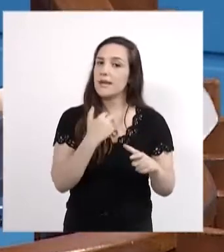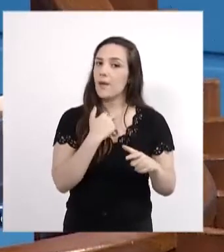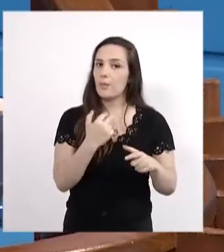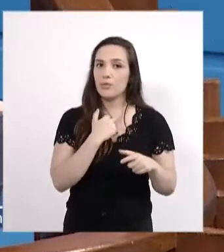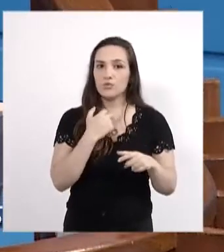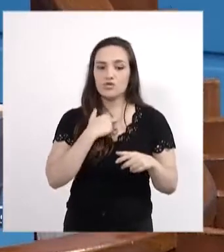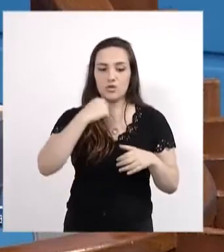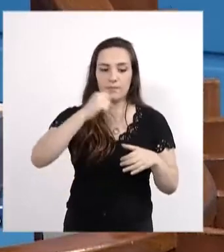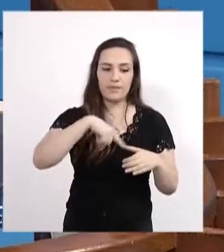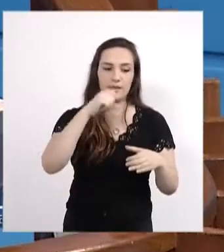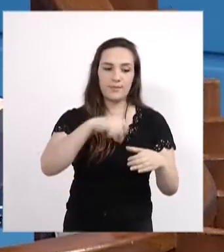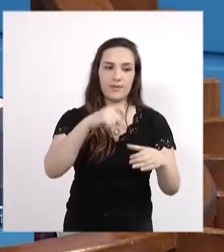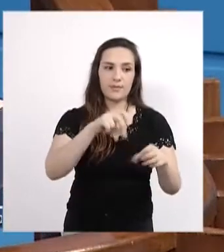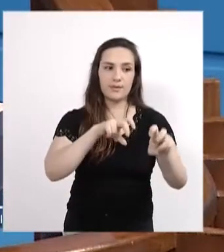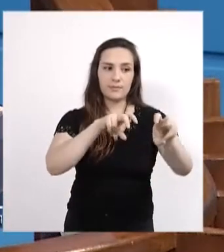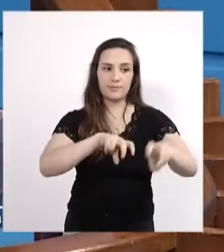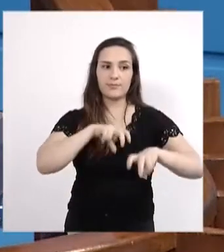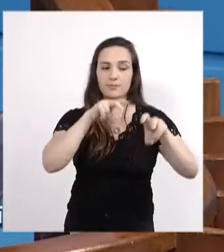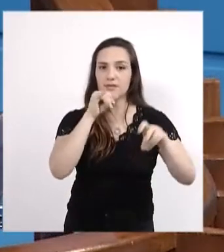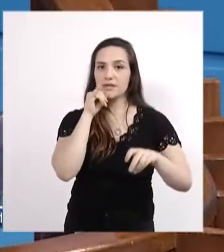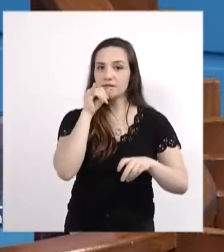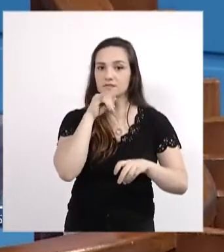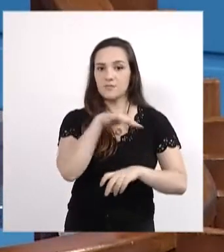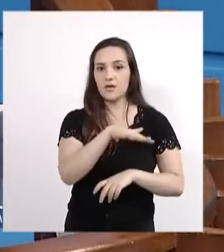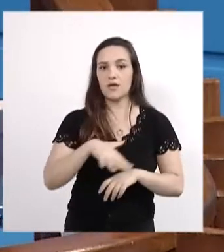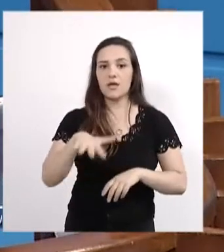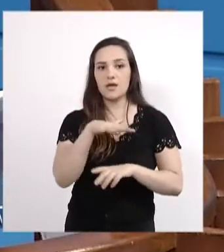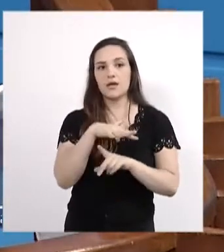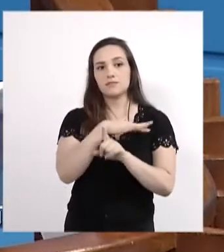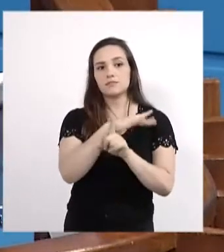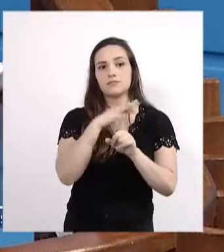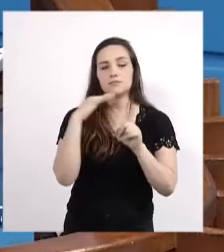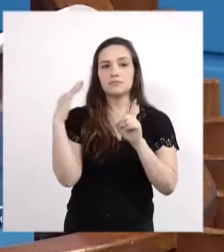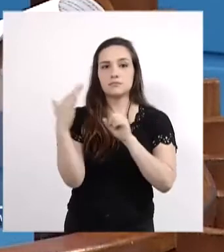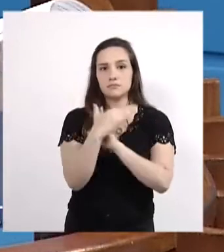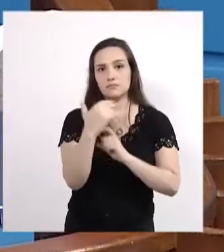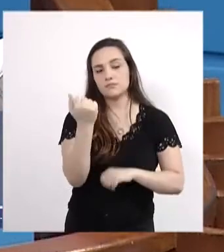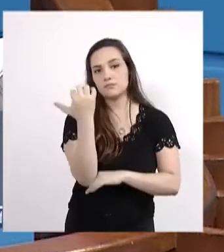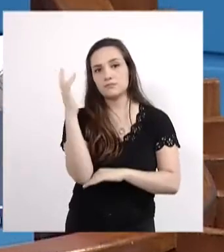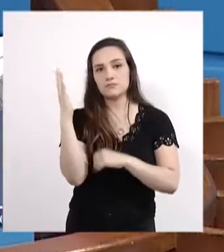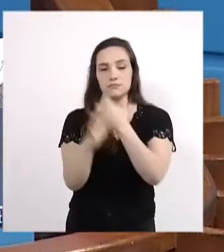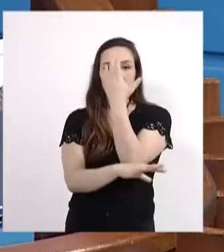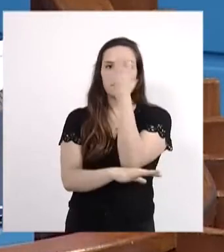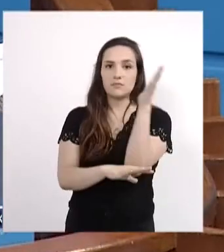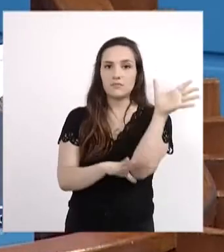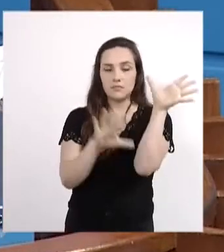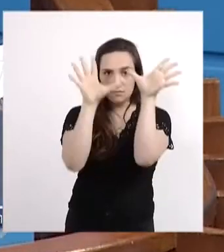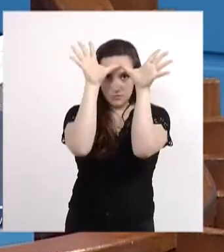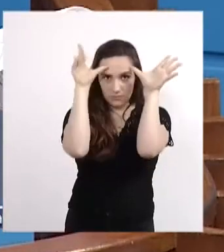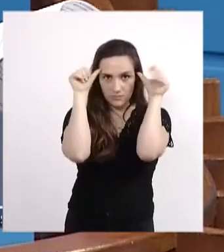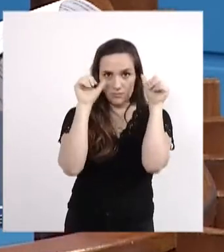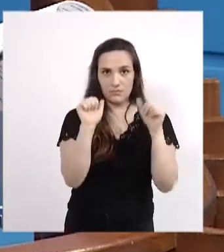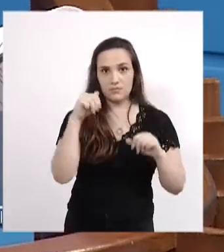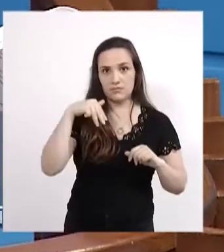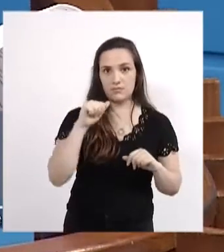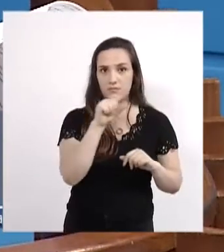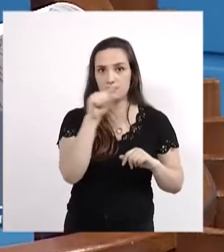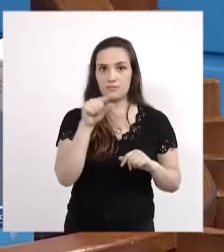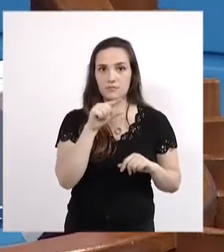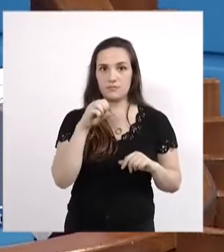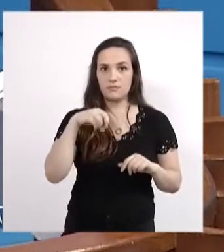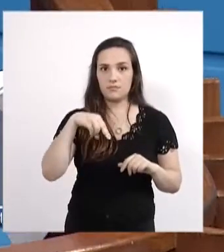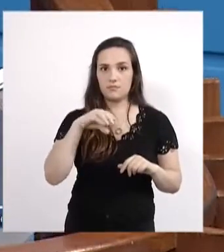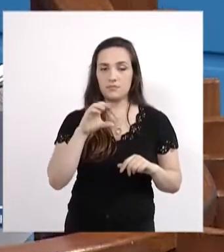área da floresta amazônica e também do Pantanal.